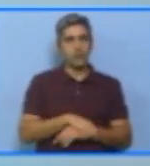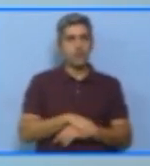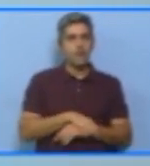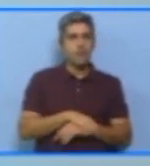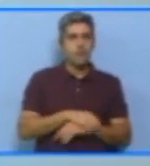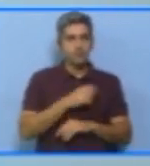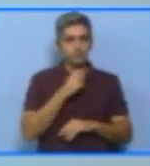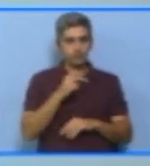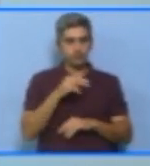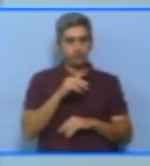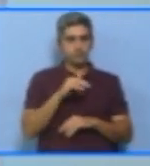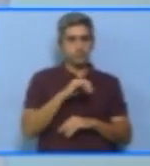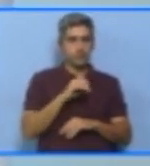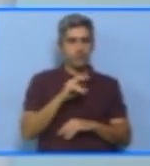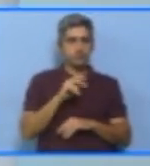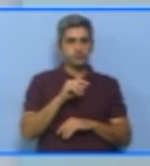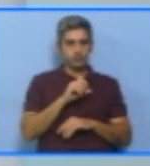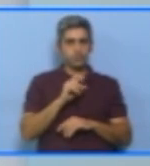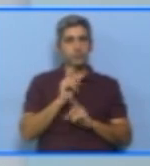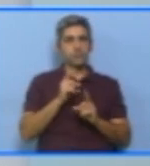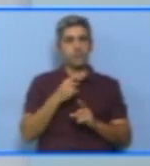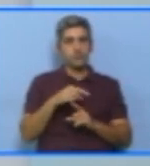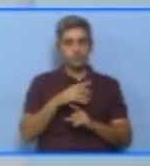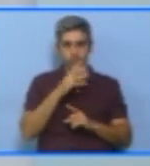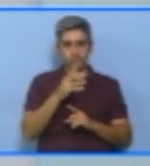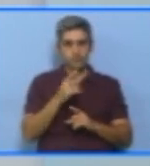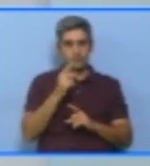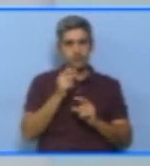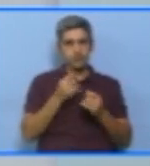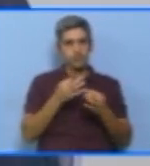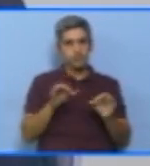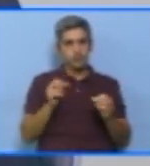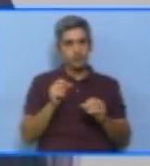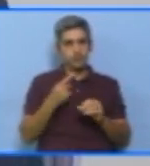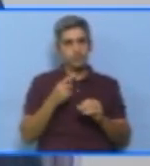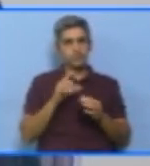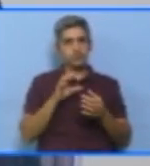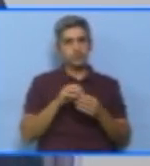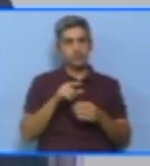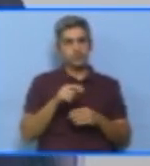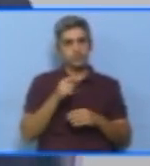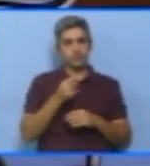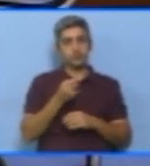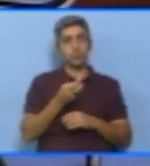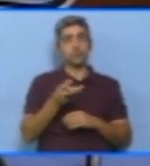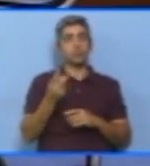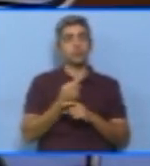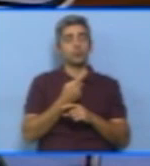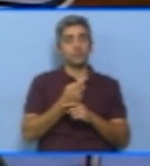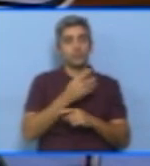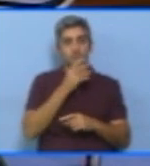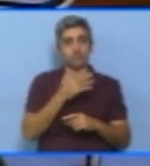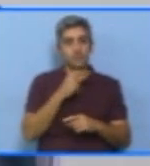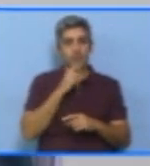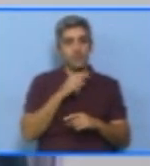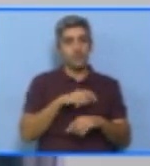Cônego António Rego, o que há a dizer, assim, numa linha muito simples e muito rápida em relação a este domingo? Há muito a dizer. Isto dava